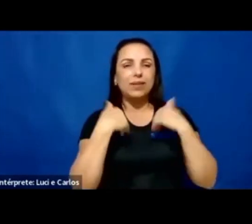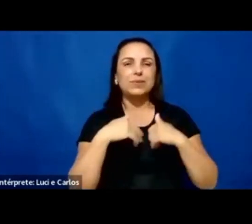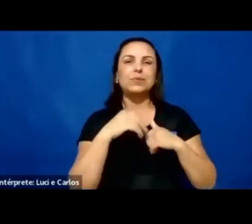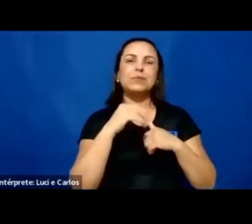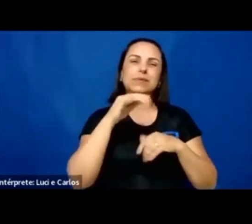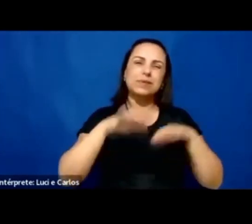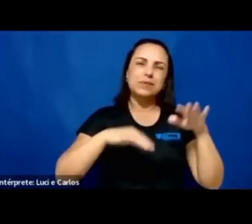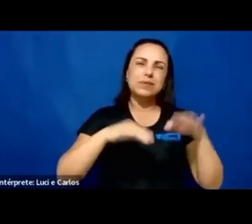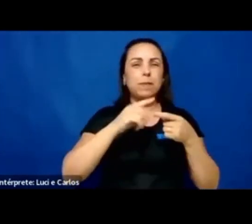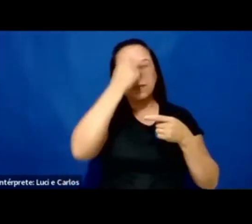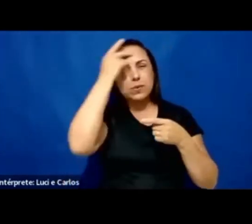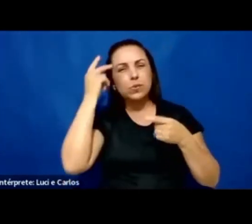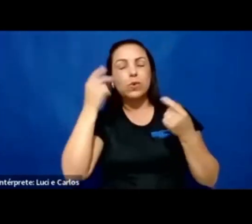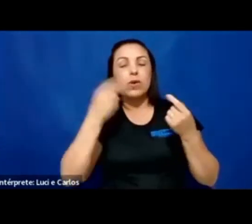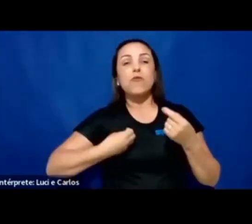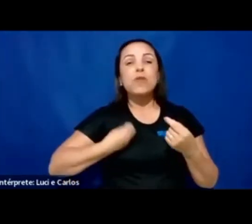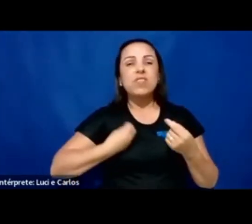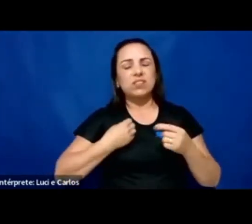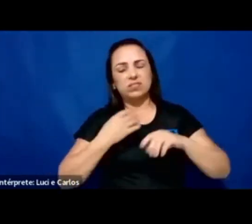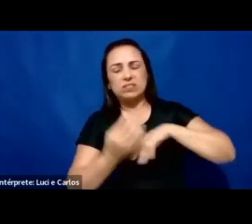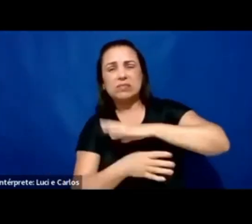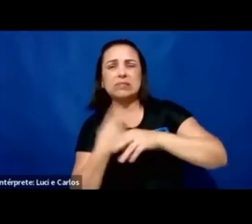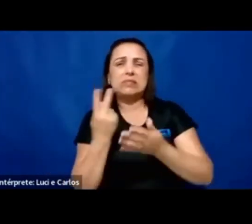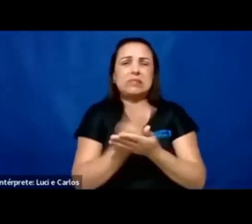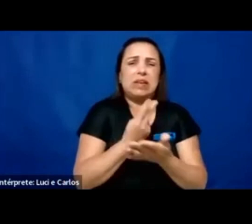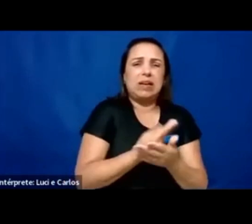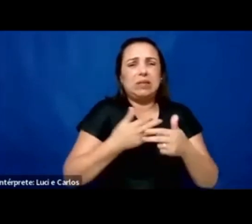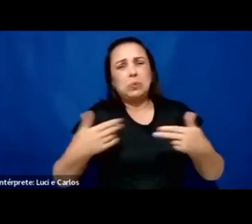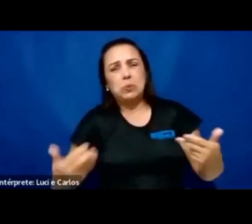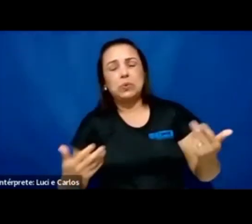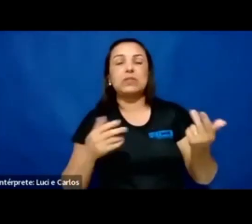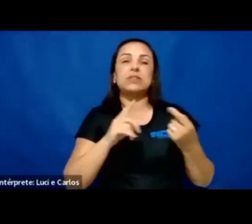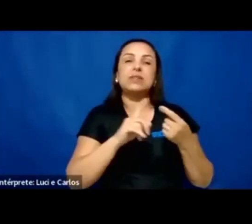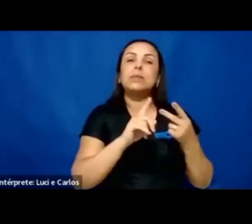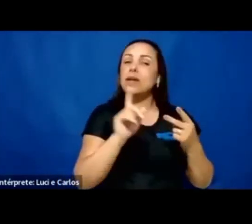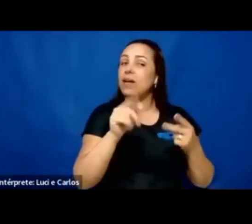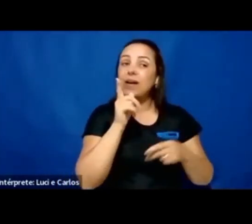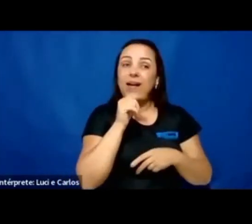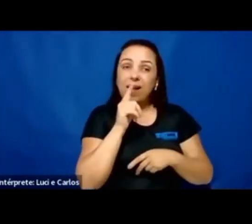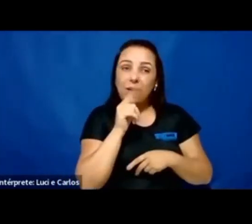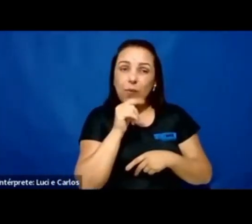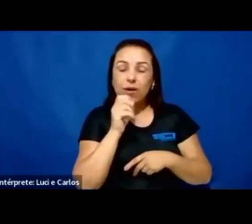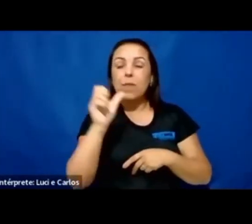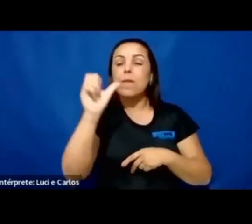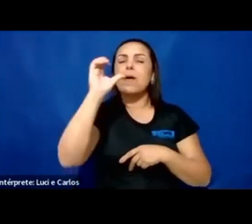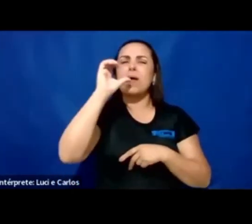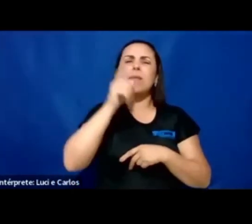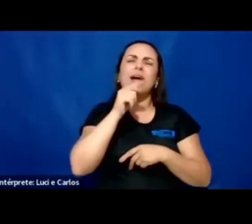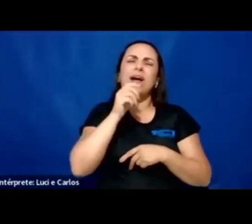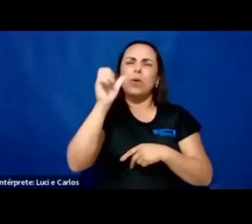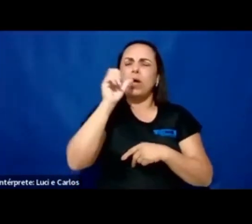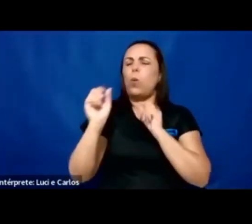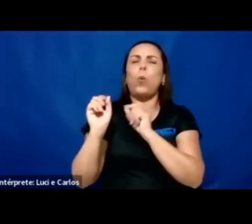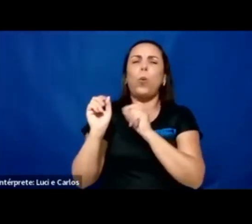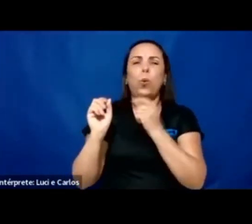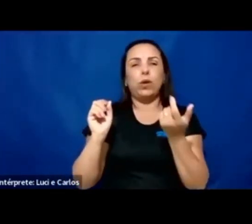a sua alimentação e principalmente a água que você bebe. Mas principalmente a água que você bebe, sim, a água que você